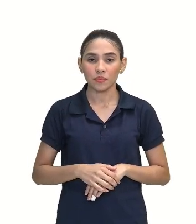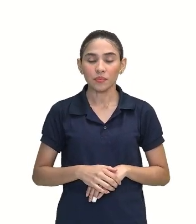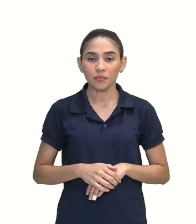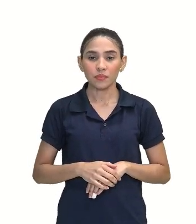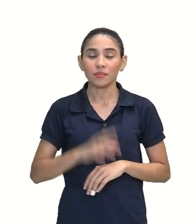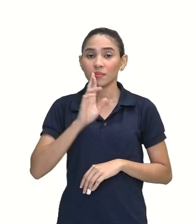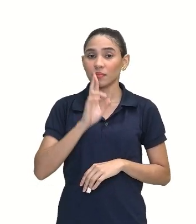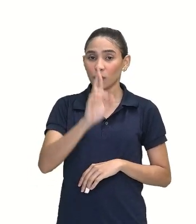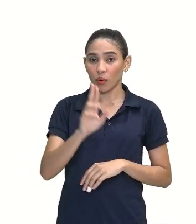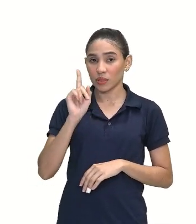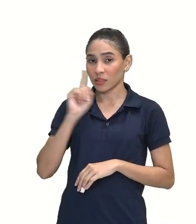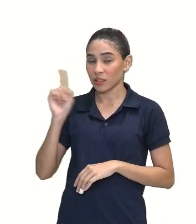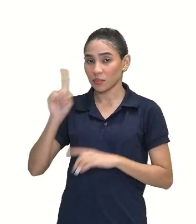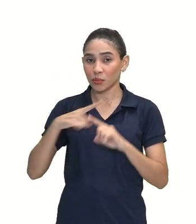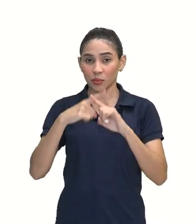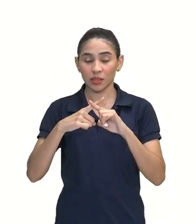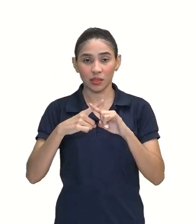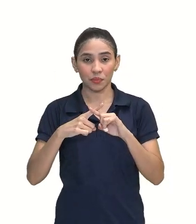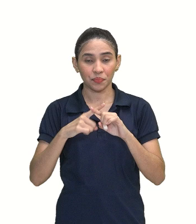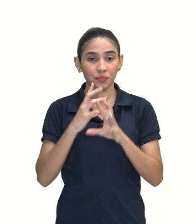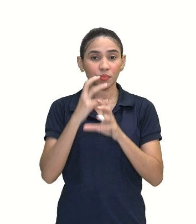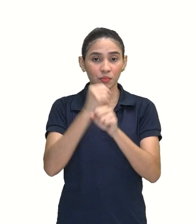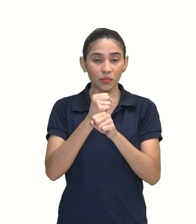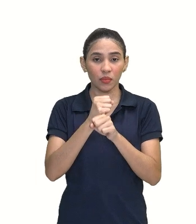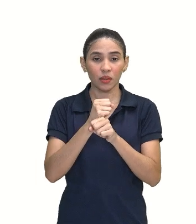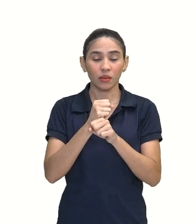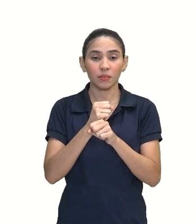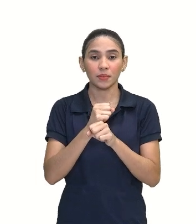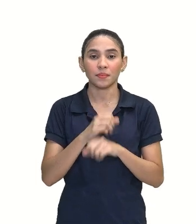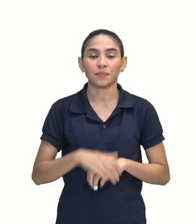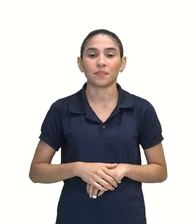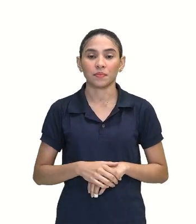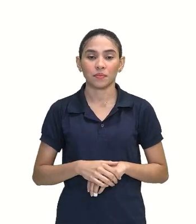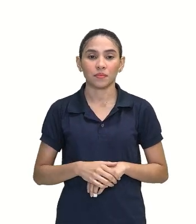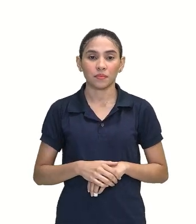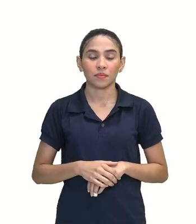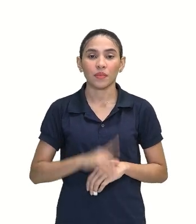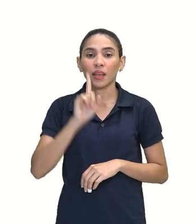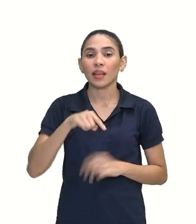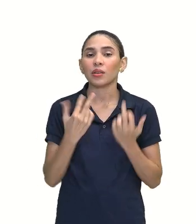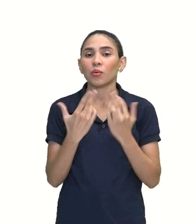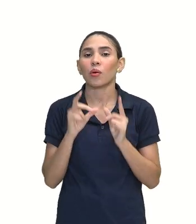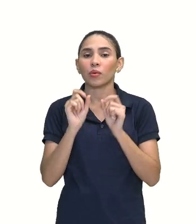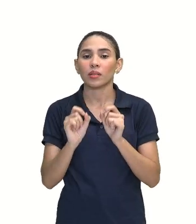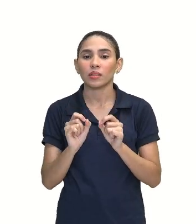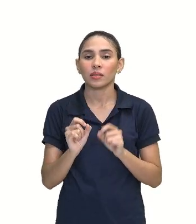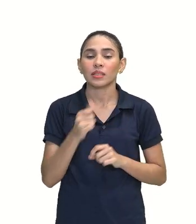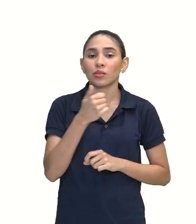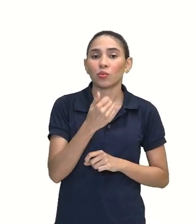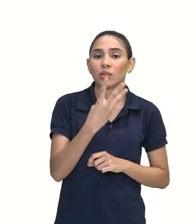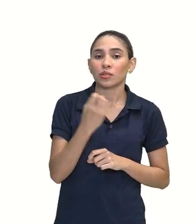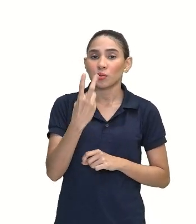a resposta dessa multiplicação e dessa soma, dessa expressãozinha, vamos dizer assim, né, foi igual a